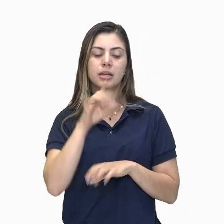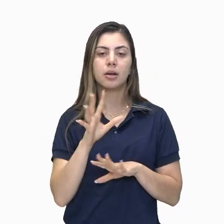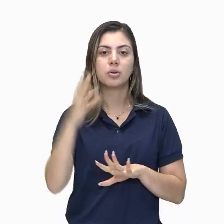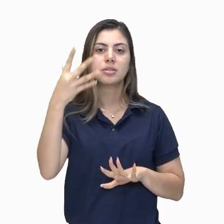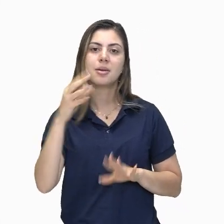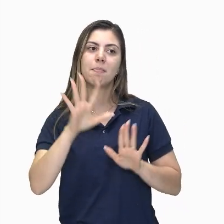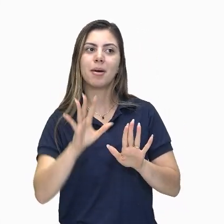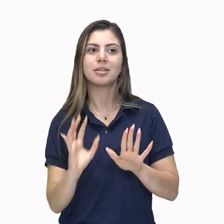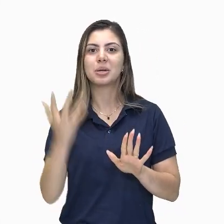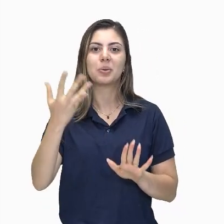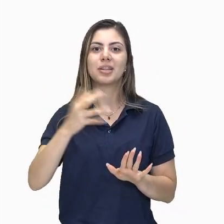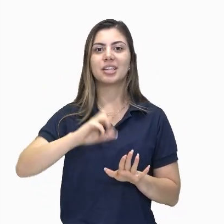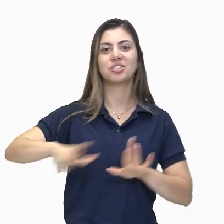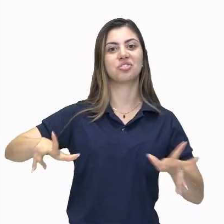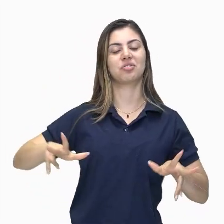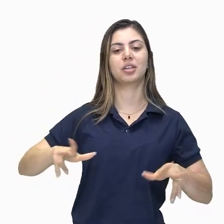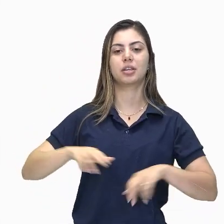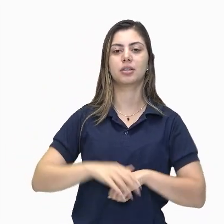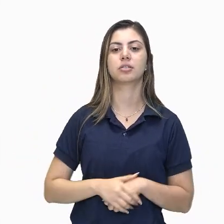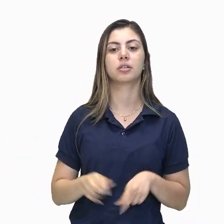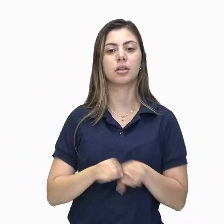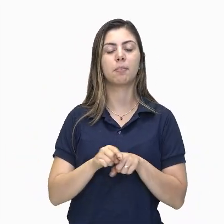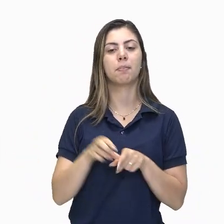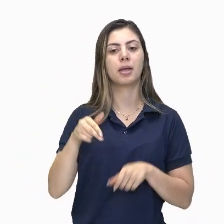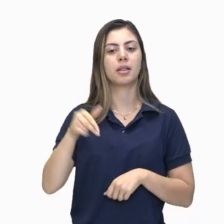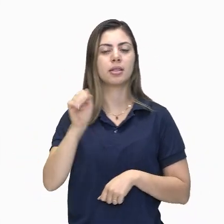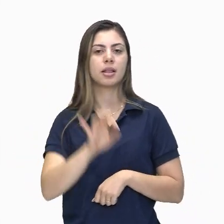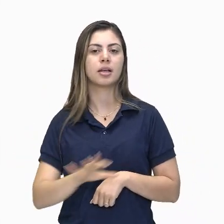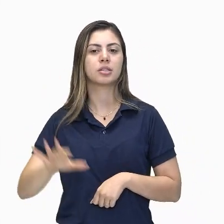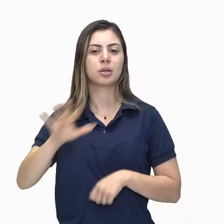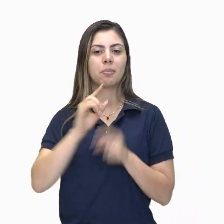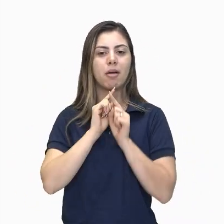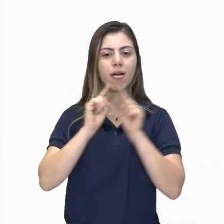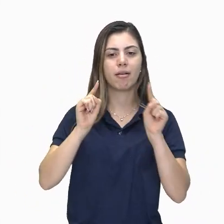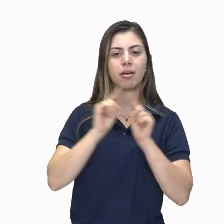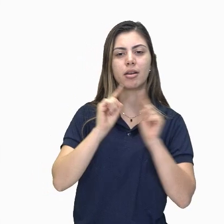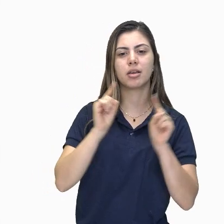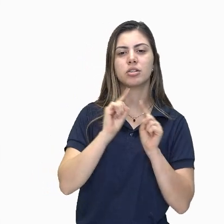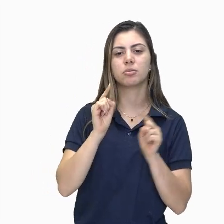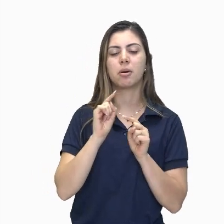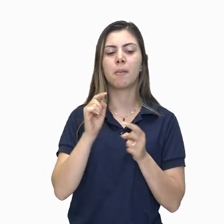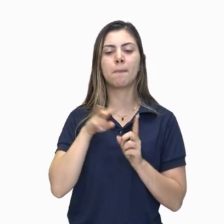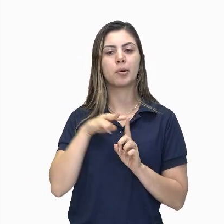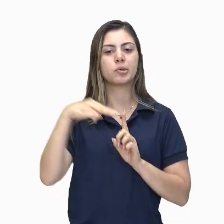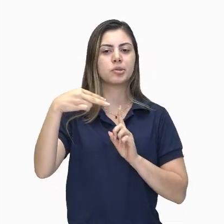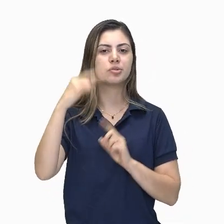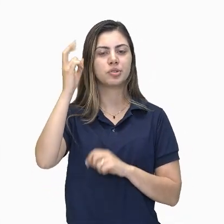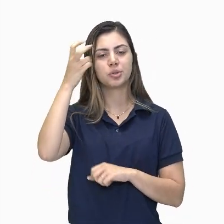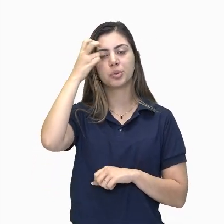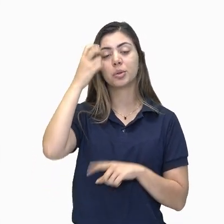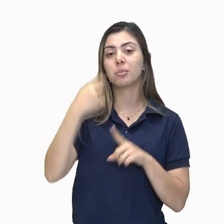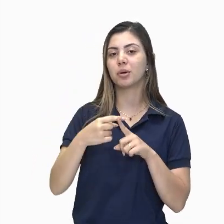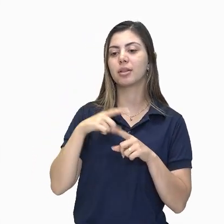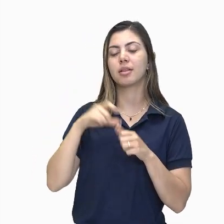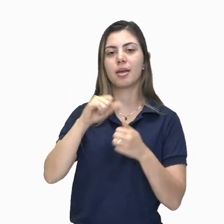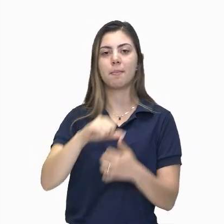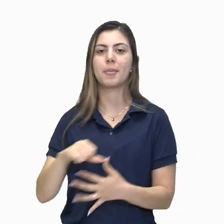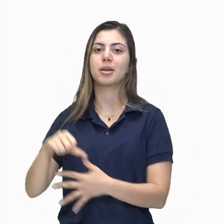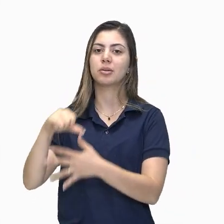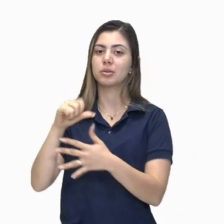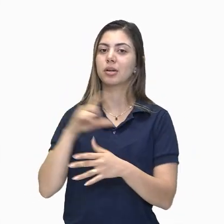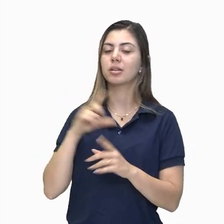tudo isso se mistura. Nacionalismo crítico, fusão de culturas, afinal de contas ele traz muitos países da América do Sul que têm as